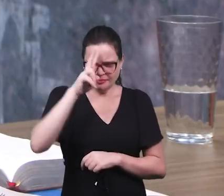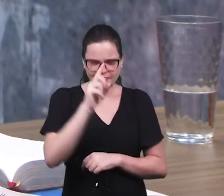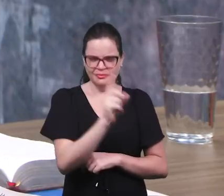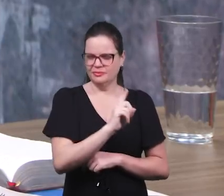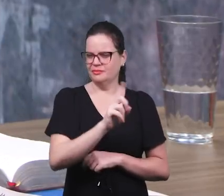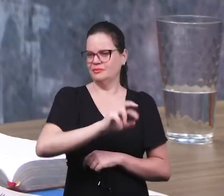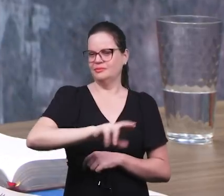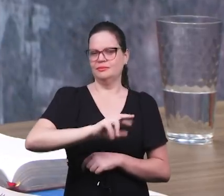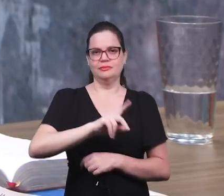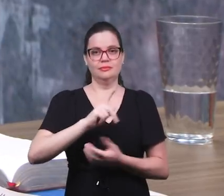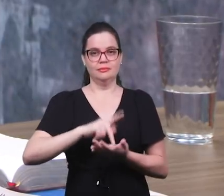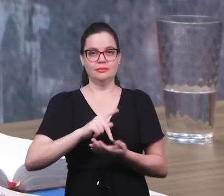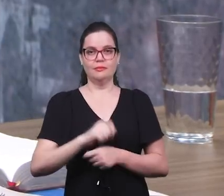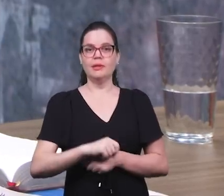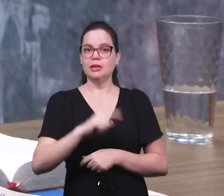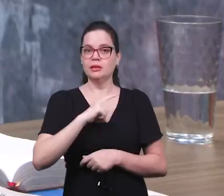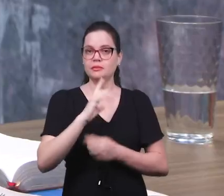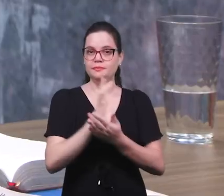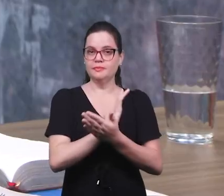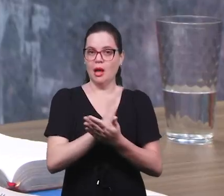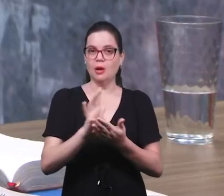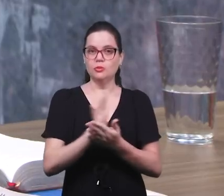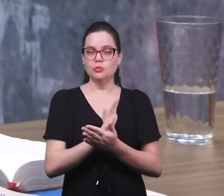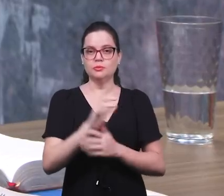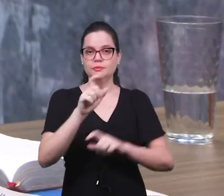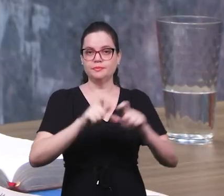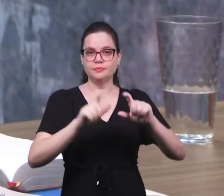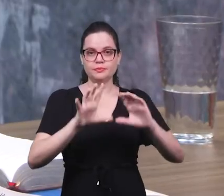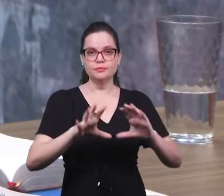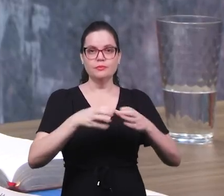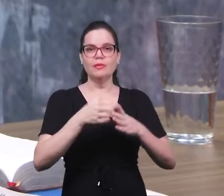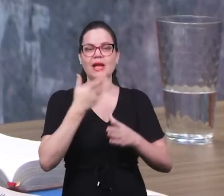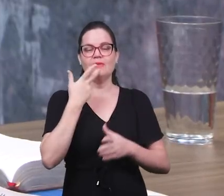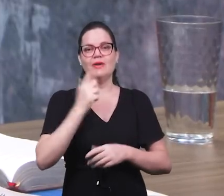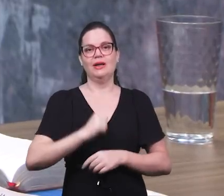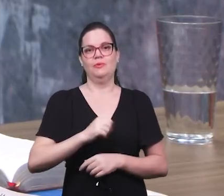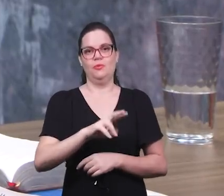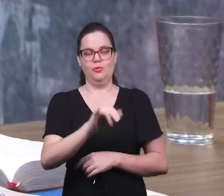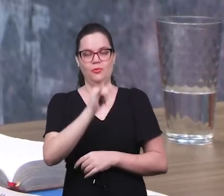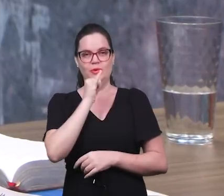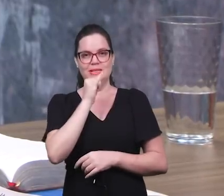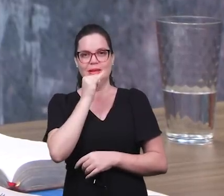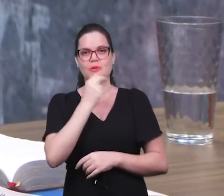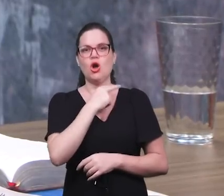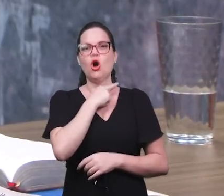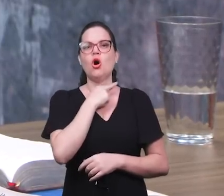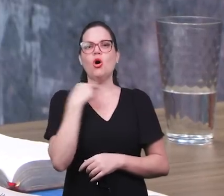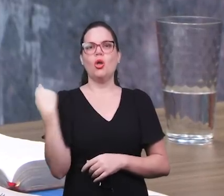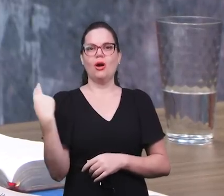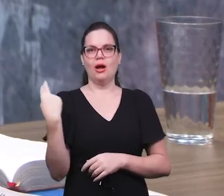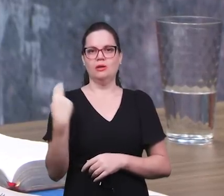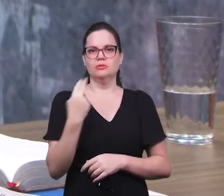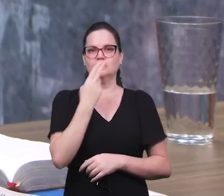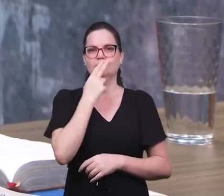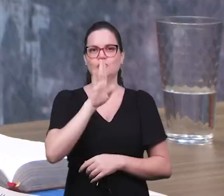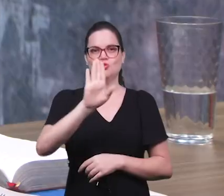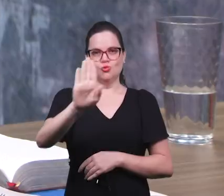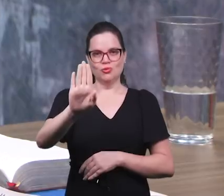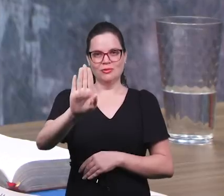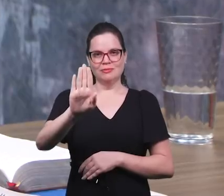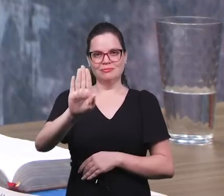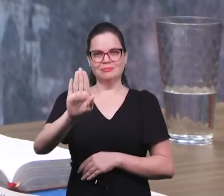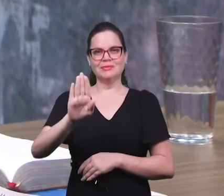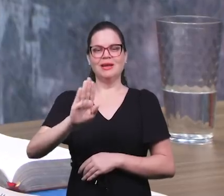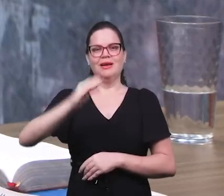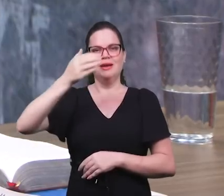na internet, grupos que negam o Holocausto dos judeus, que falam que não foi isso, que as dimensões do Holocausto não são aquelas que